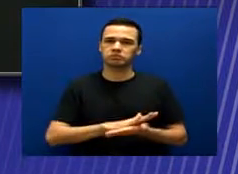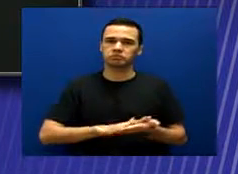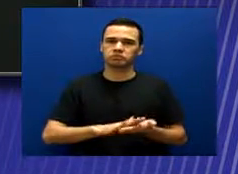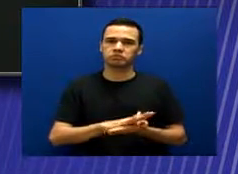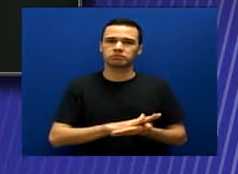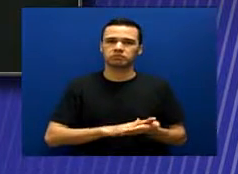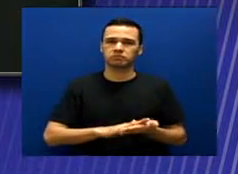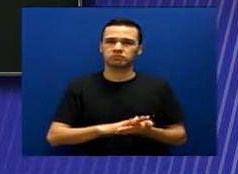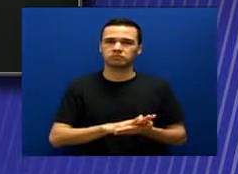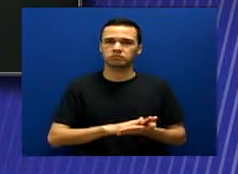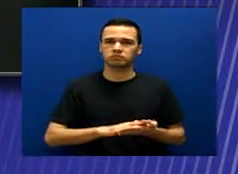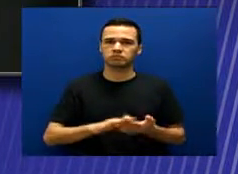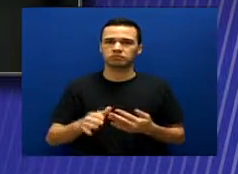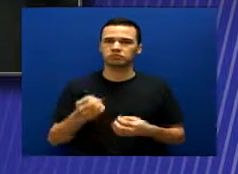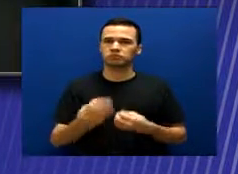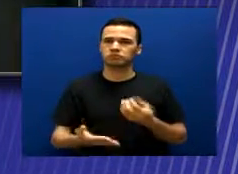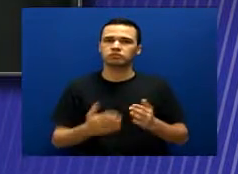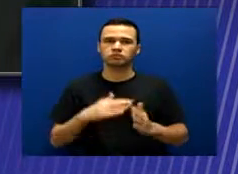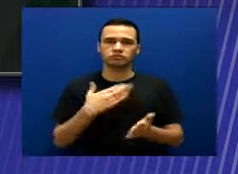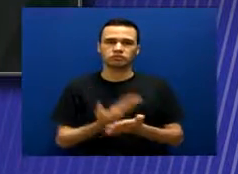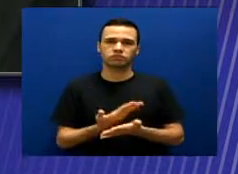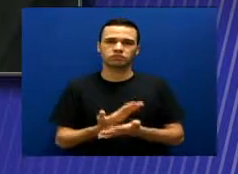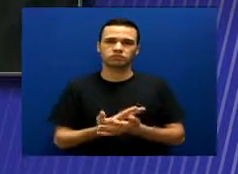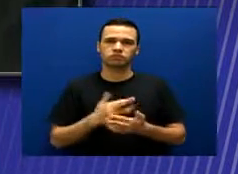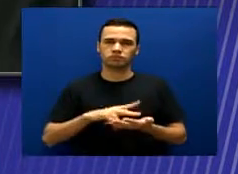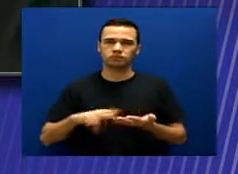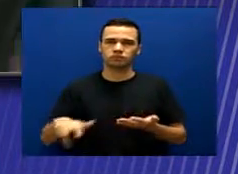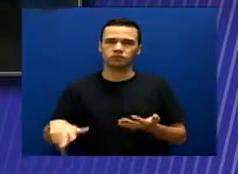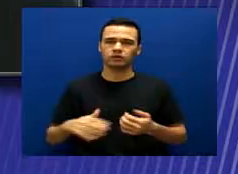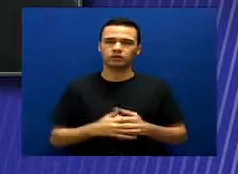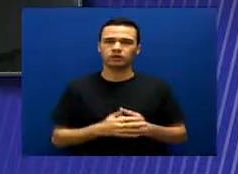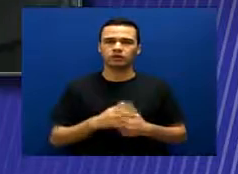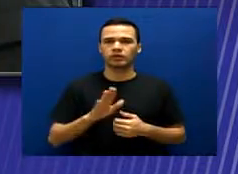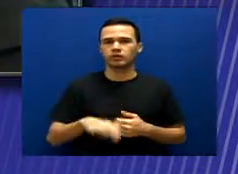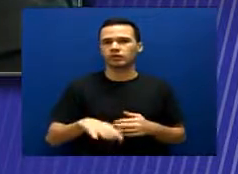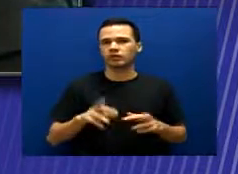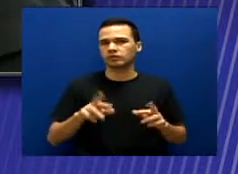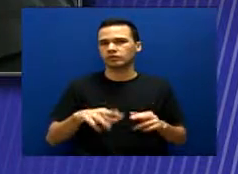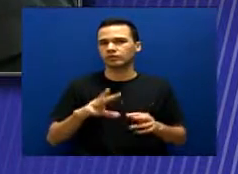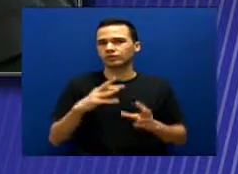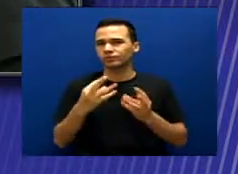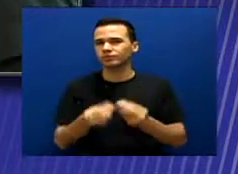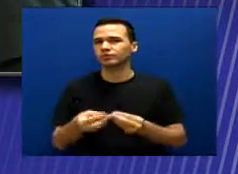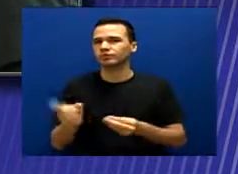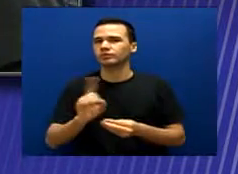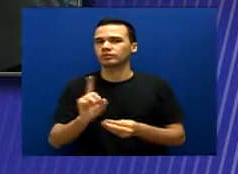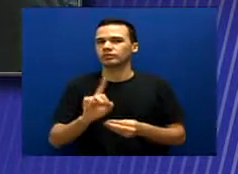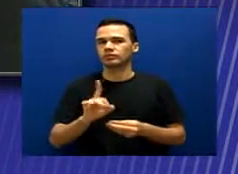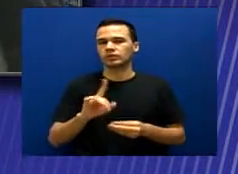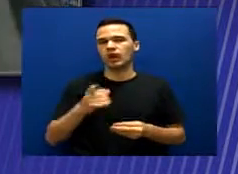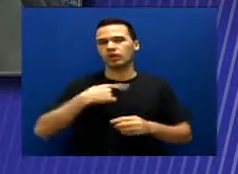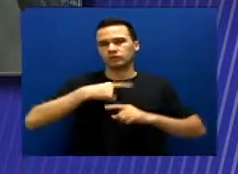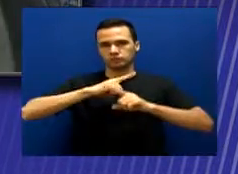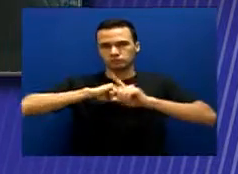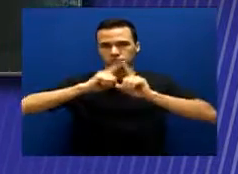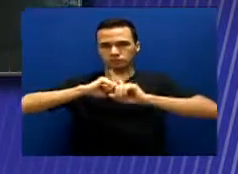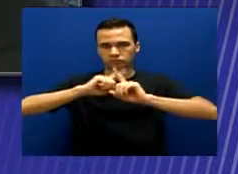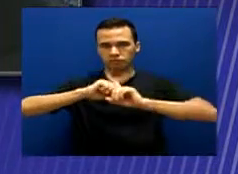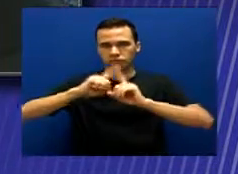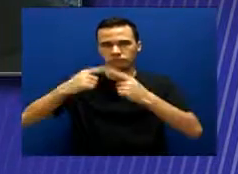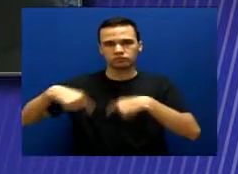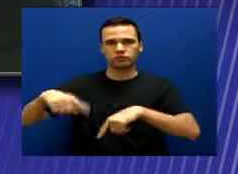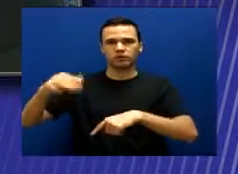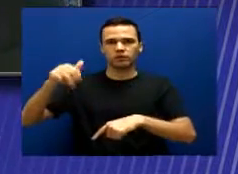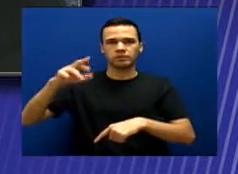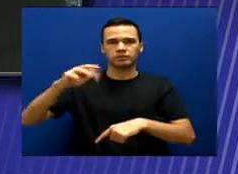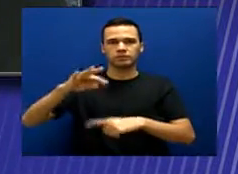ainda o material escolar. É, concordo plenamente, mas isso não é de não, agora. Não é que isso nem que entregou é tudo, veja bem. Não estou criticando a não, professora